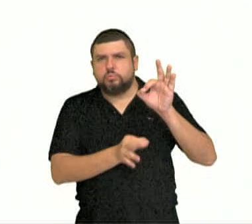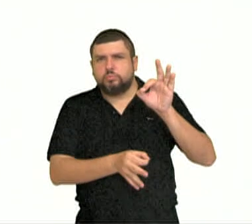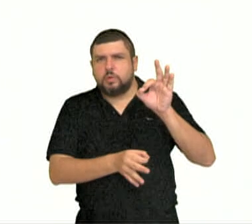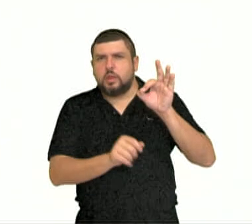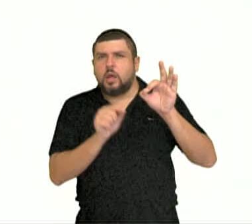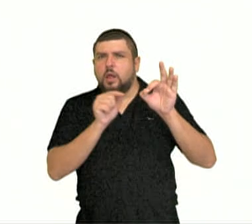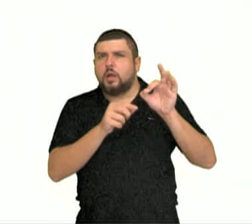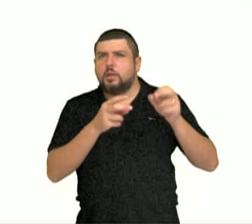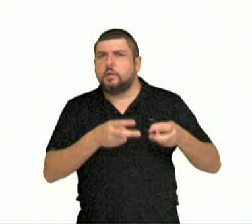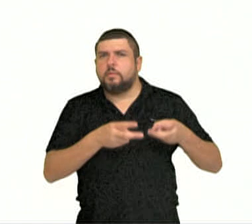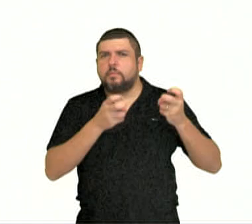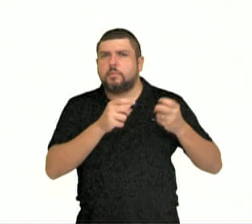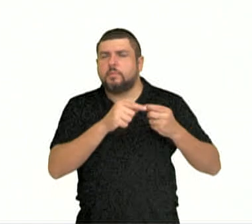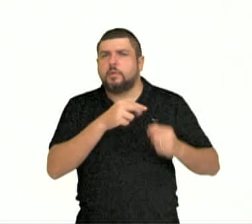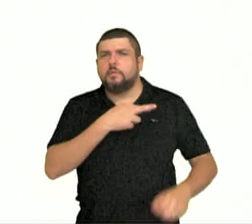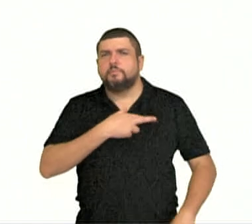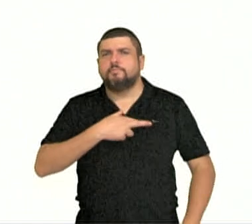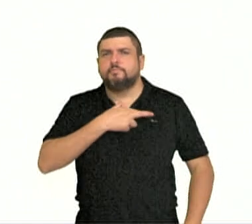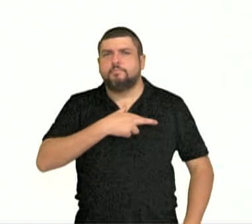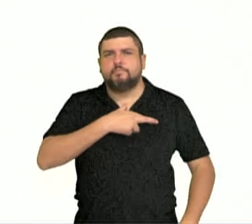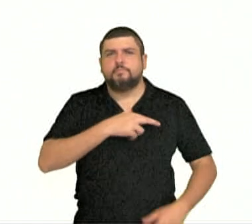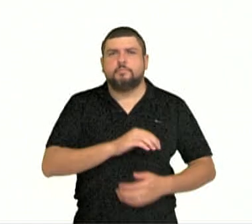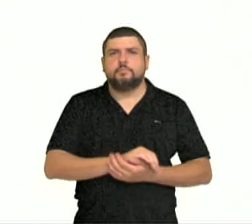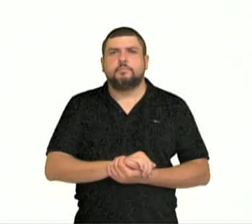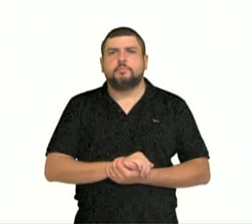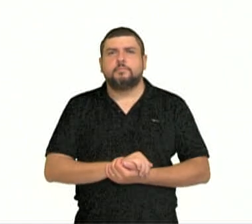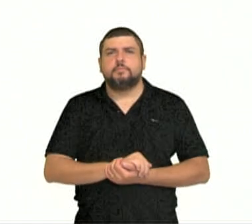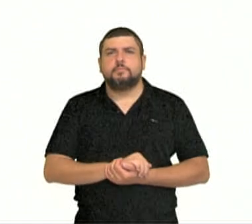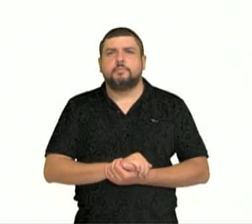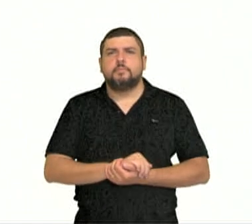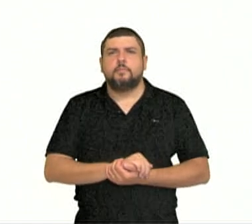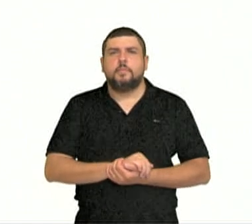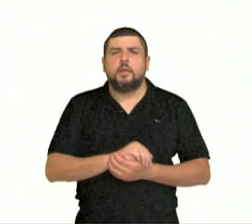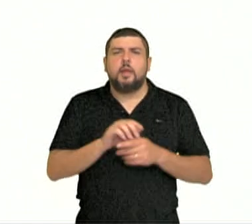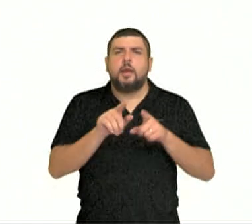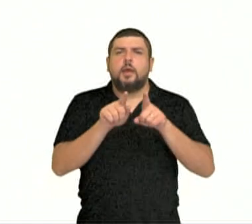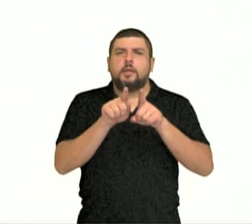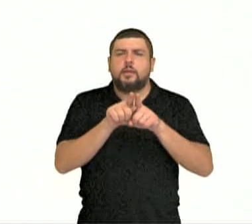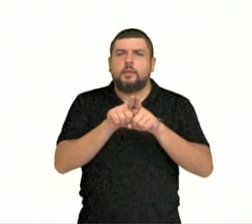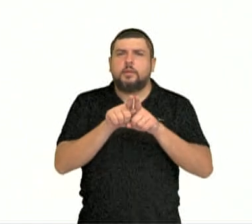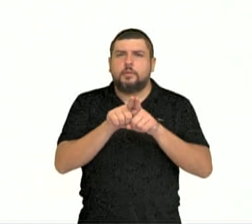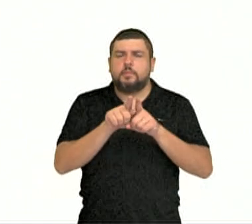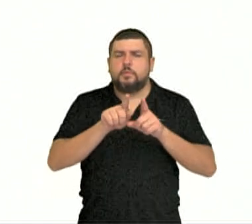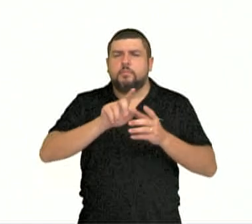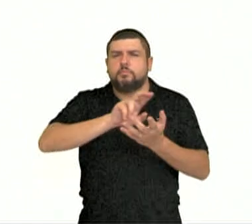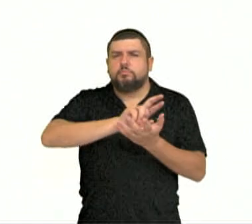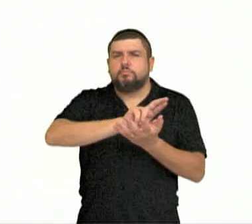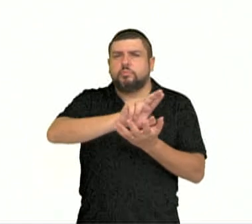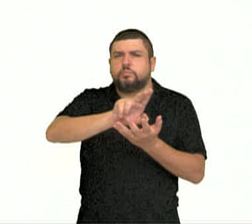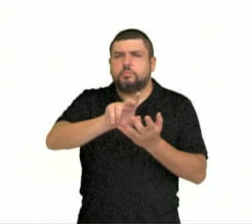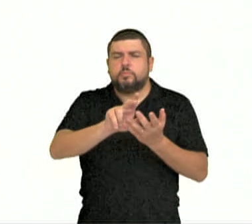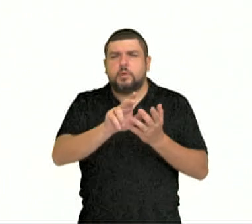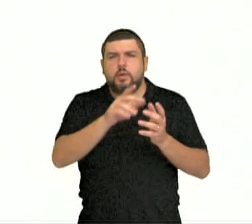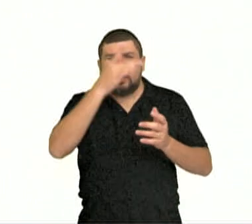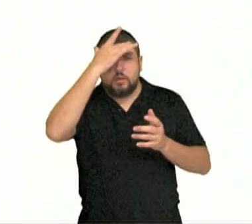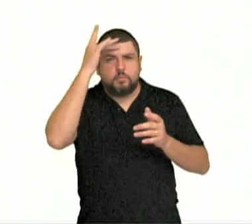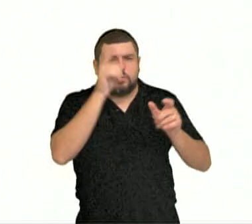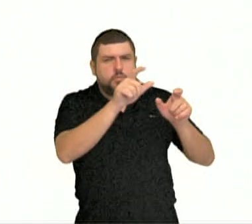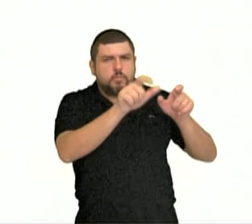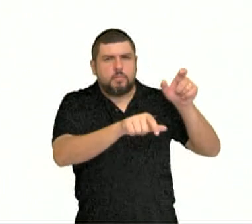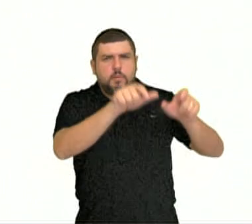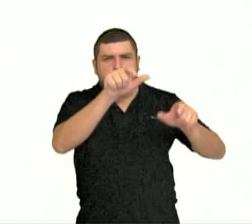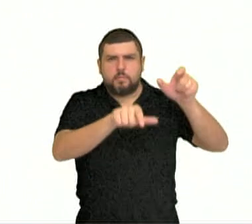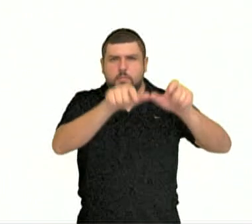ser um romance é muito grande, beleza? Tem vários personagens, né, por conta, né, do tamanho do